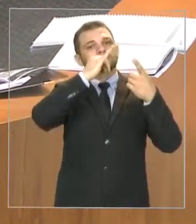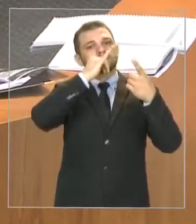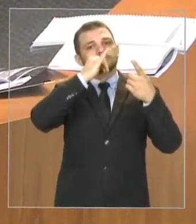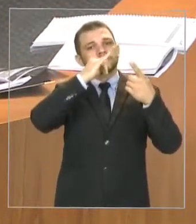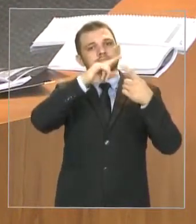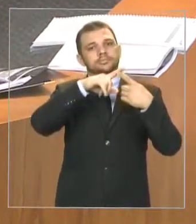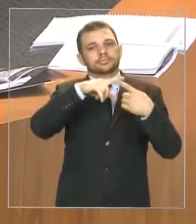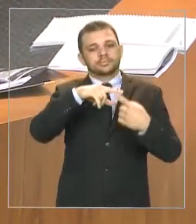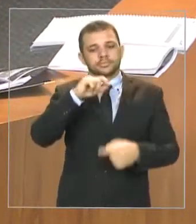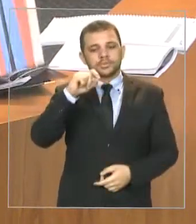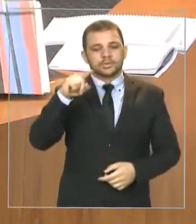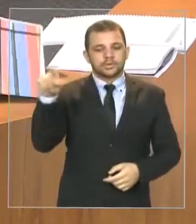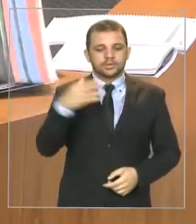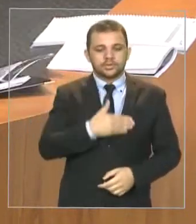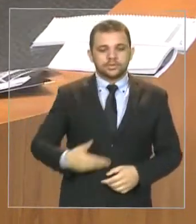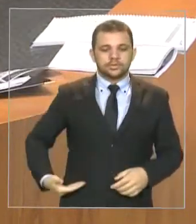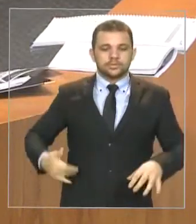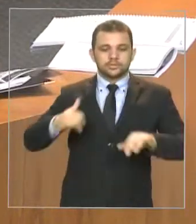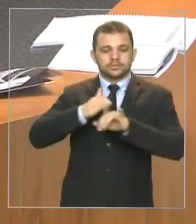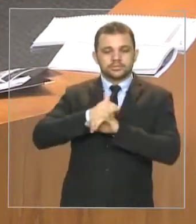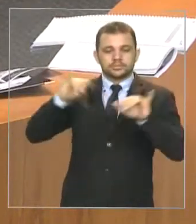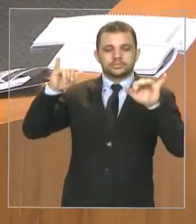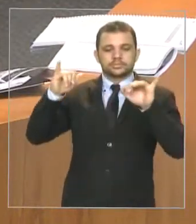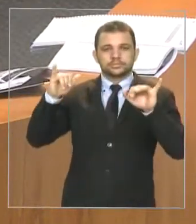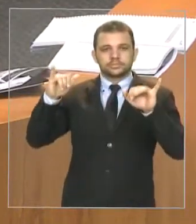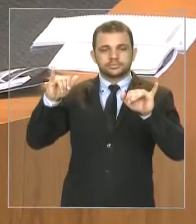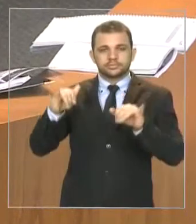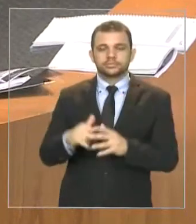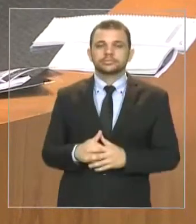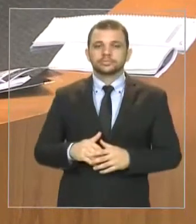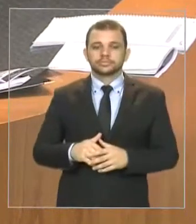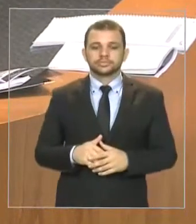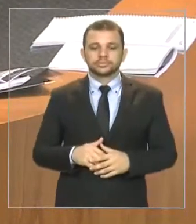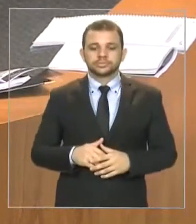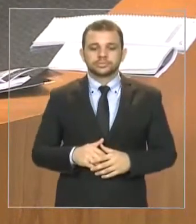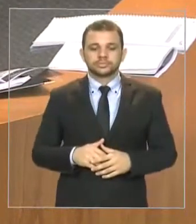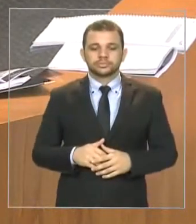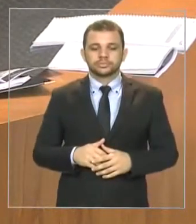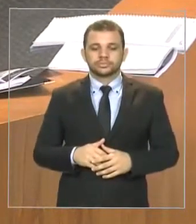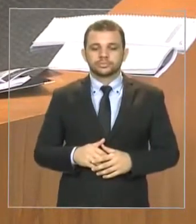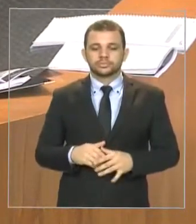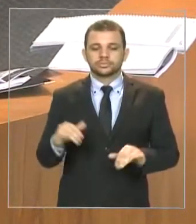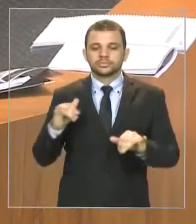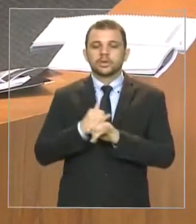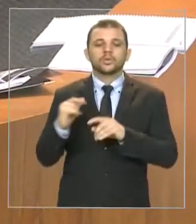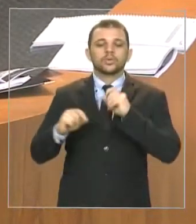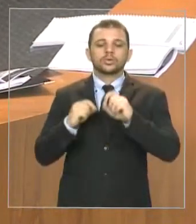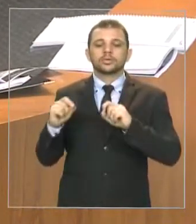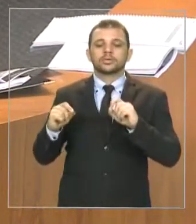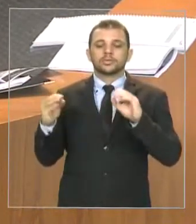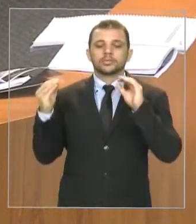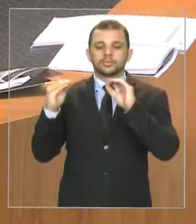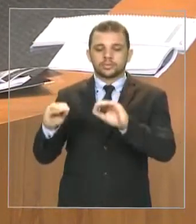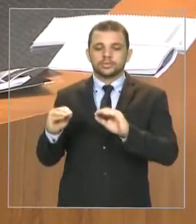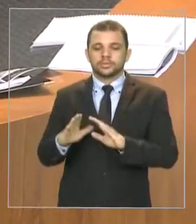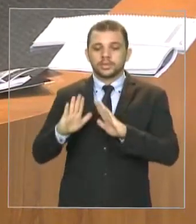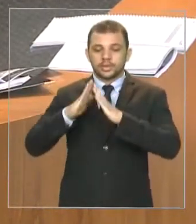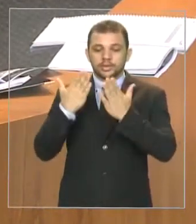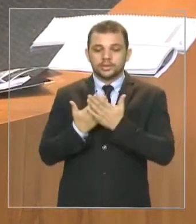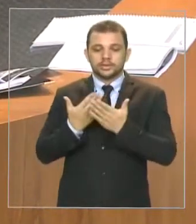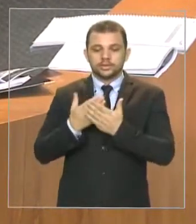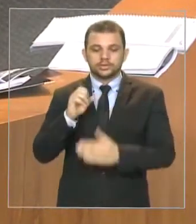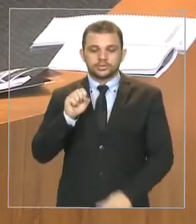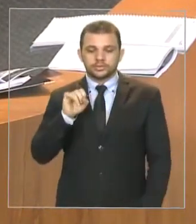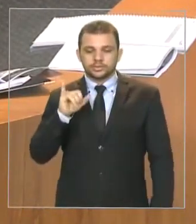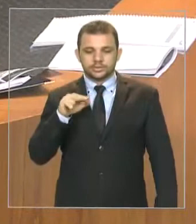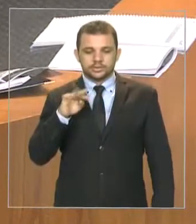divulgou uma matéria dizendo a seguinte frase, deputado Eduardo Braide: escola Sintra, depois da reforma que fizemos,